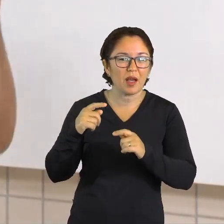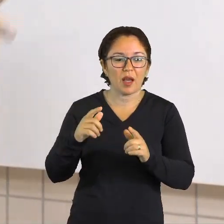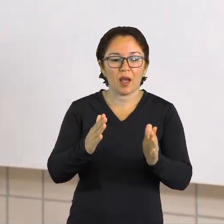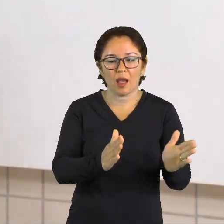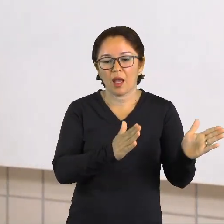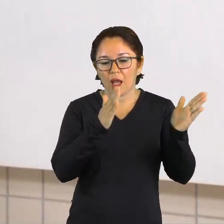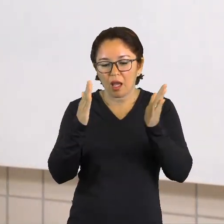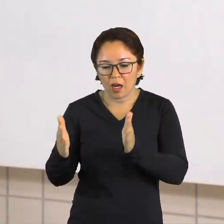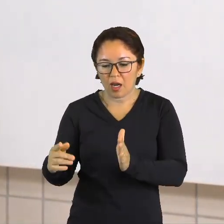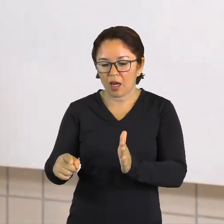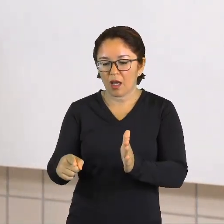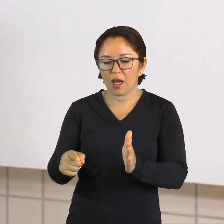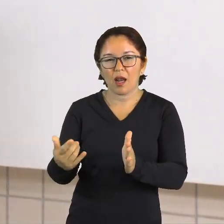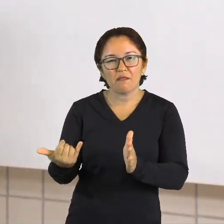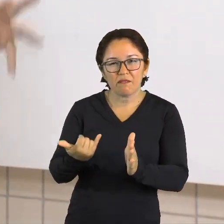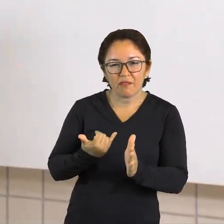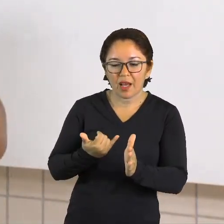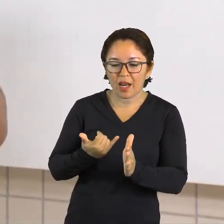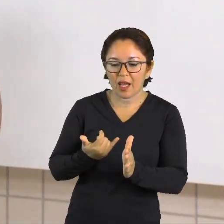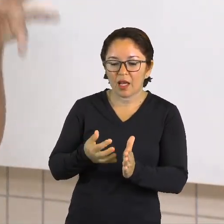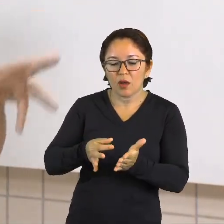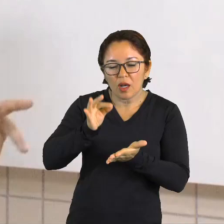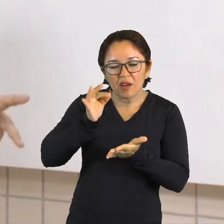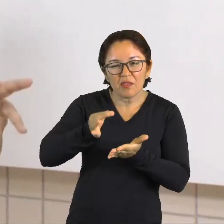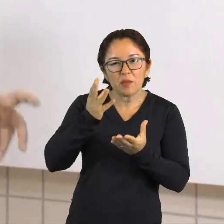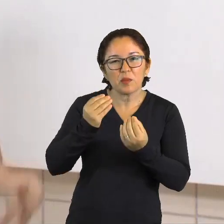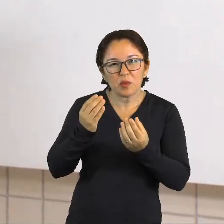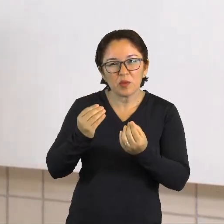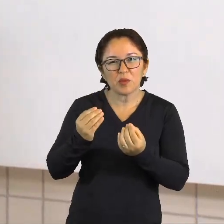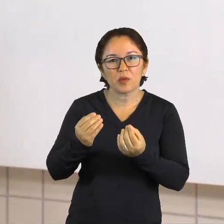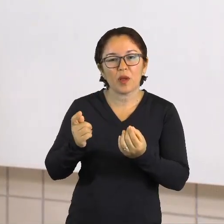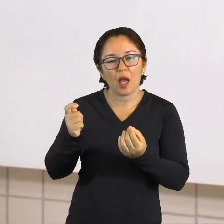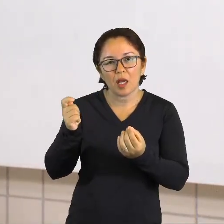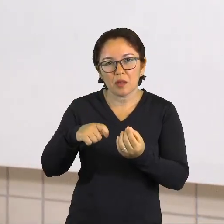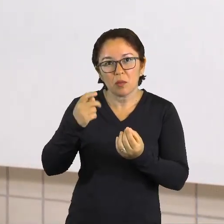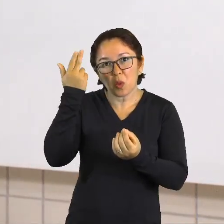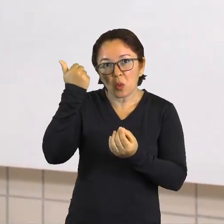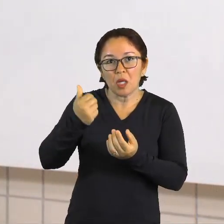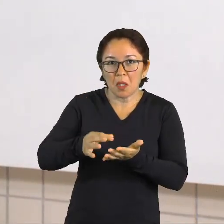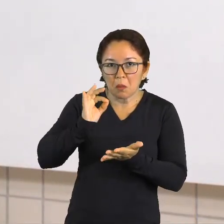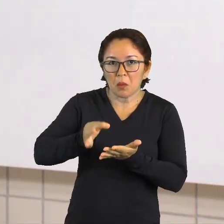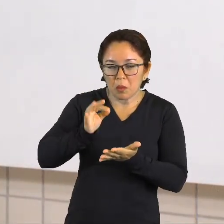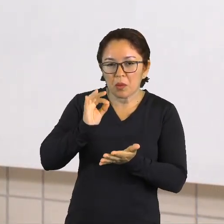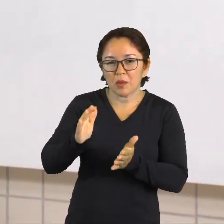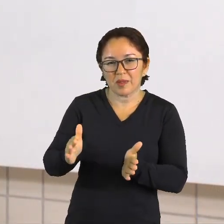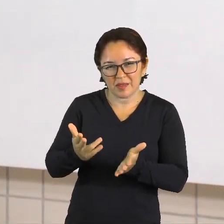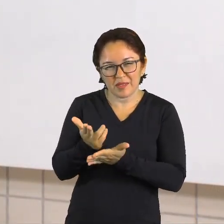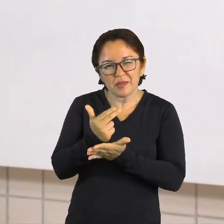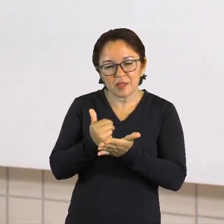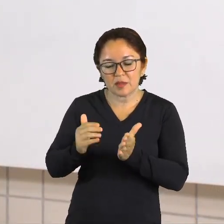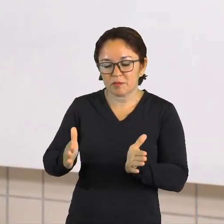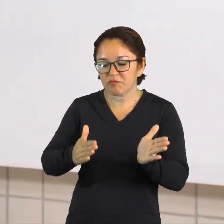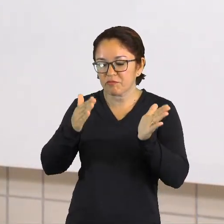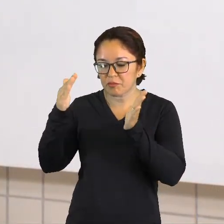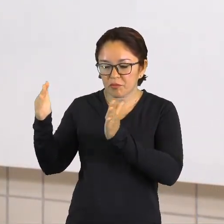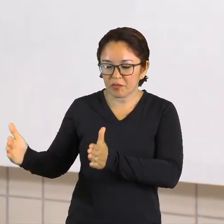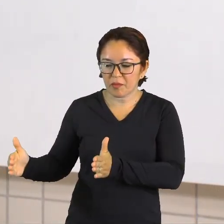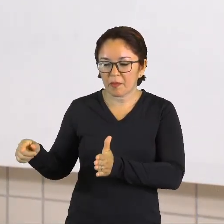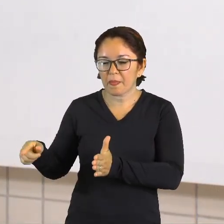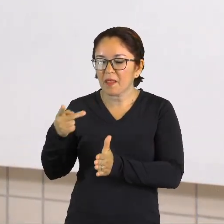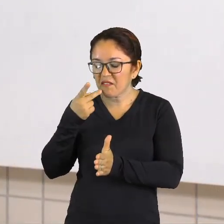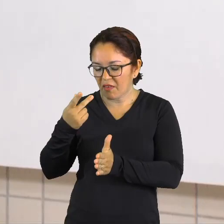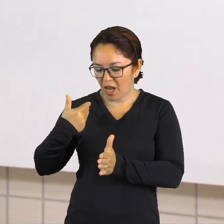pode desenhar ali ele tomando café, tentando ficar preto por tomar café. Aí depois ela fala que que ela ficou